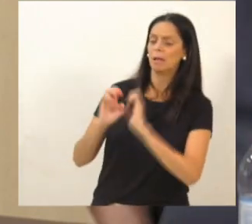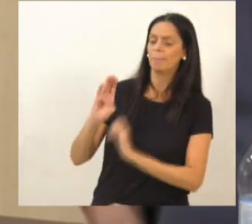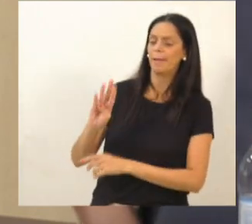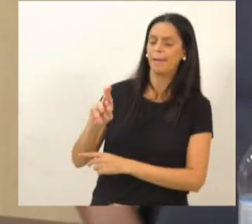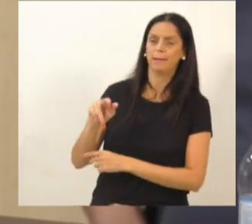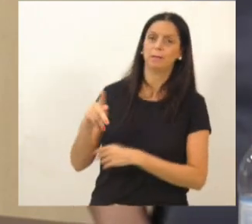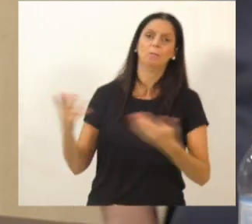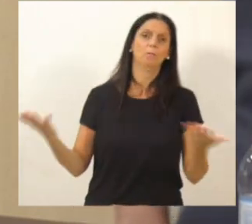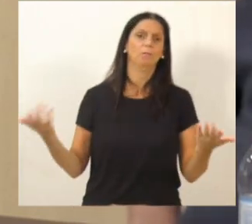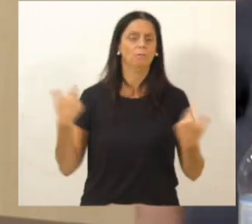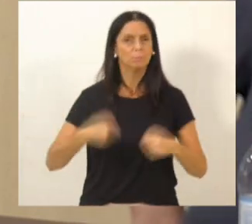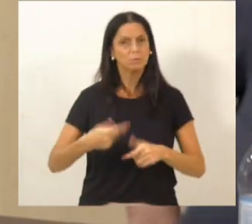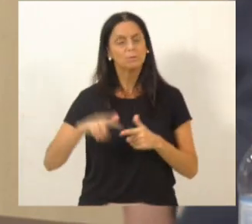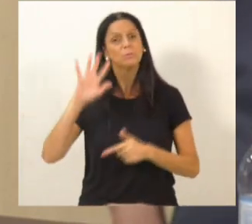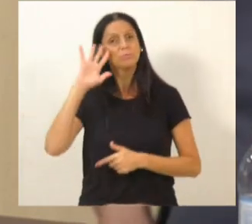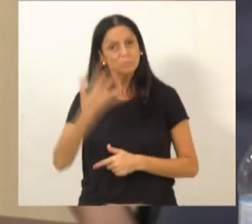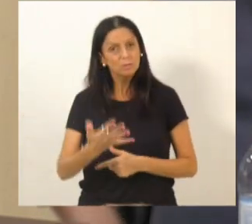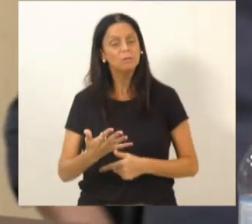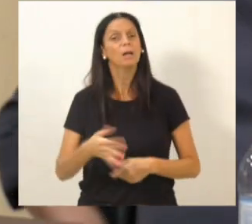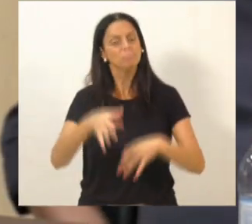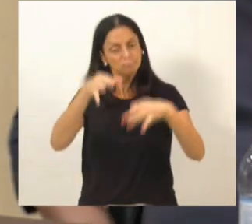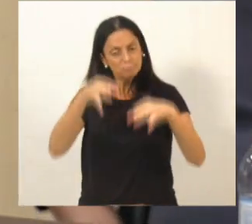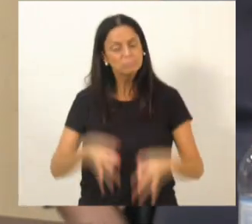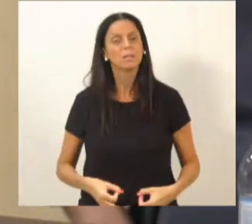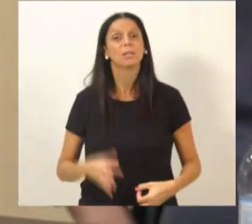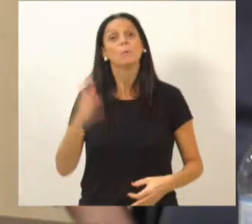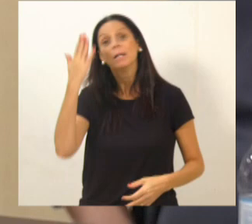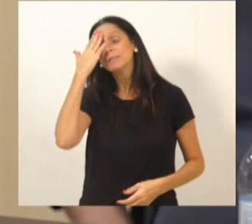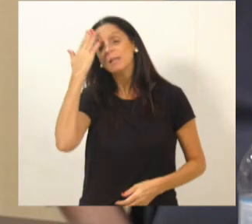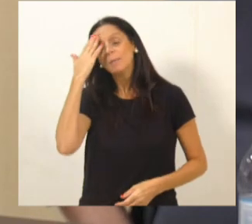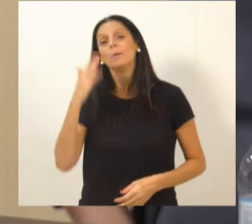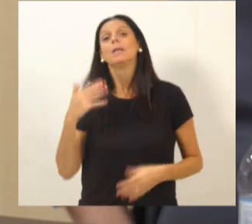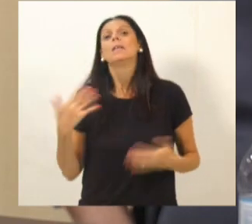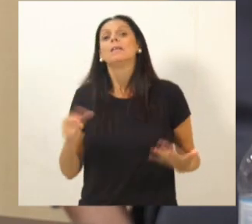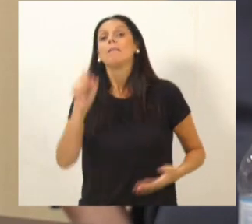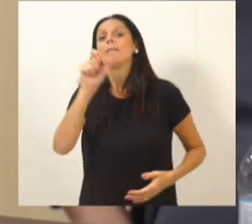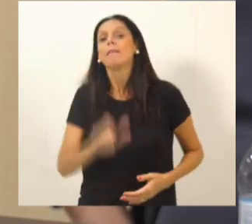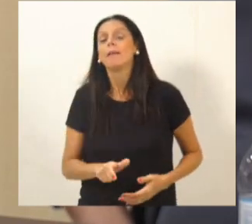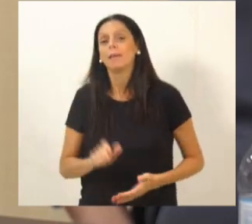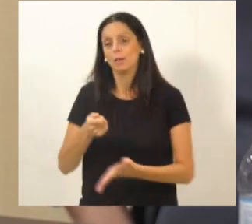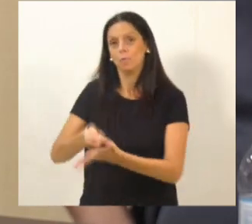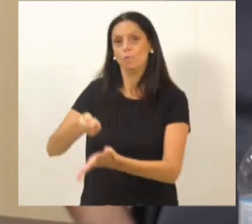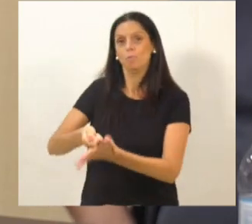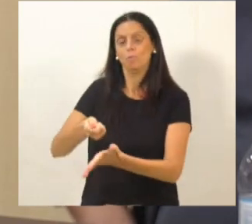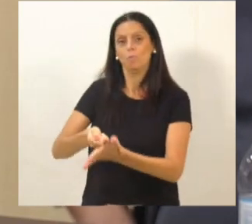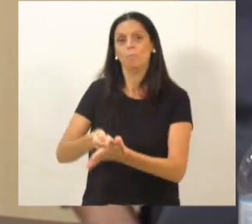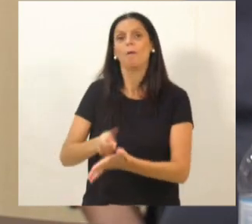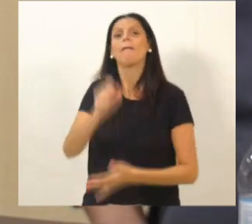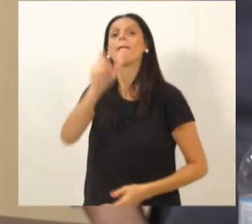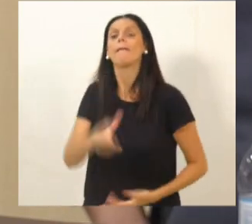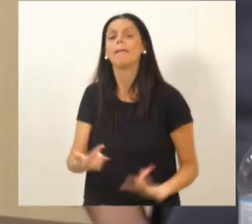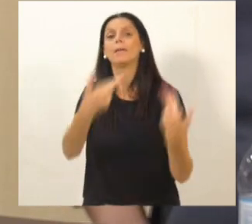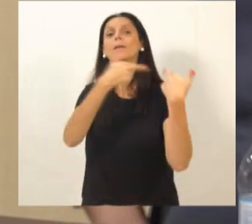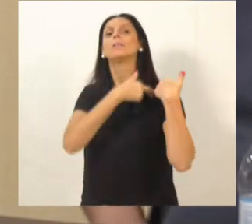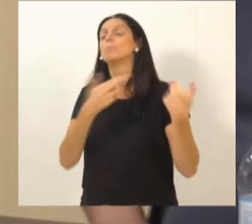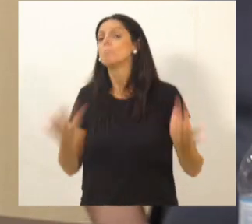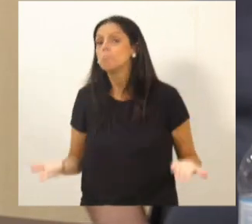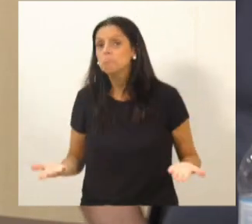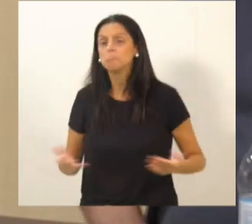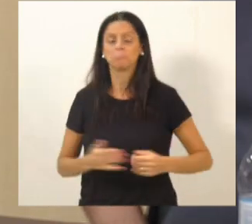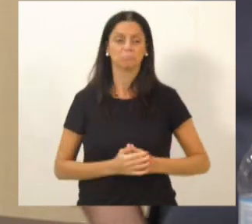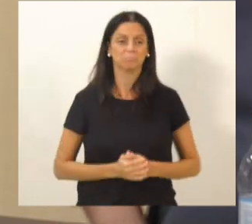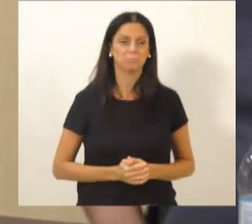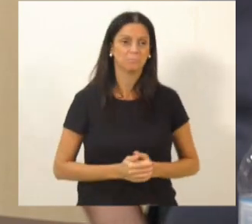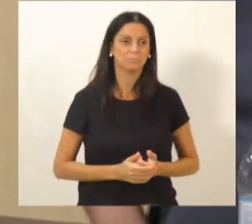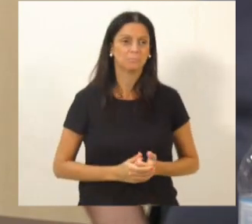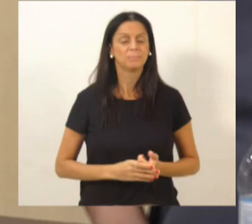que realmente se possa saber de quem devidamente tem que ser cobrado, de quem devidamente é responsabilidade. No mais,